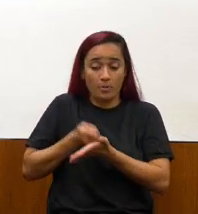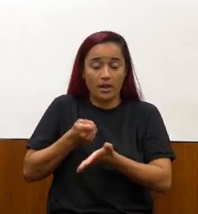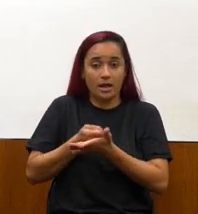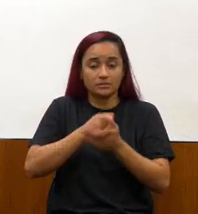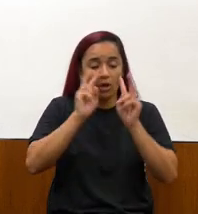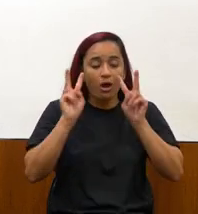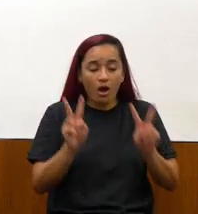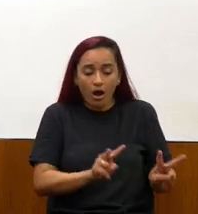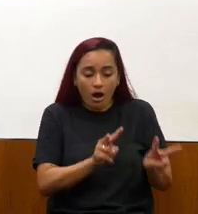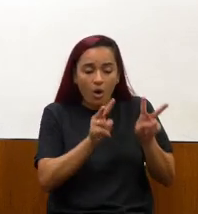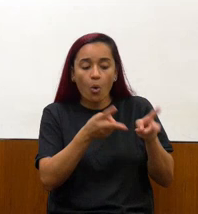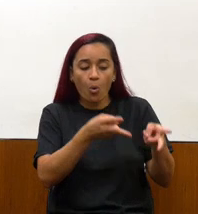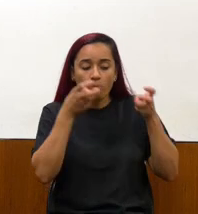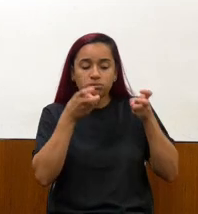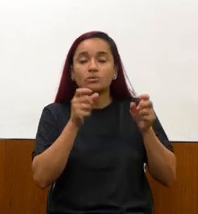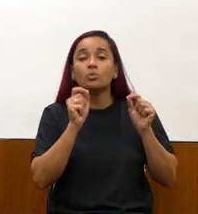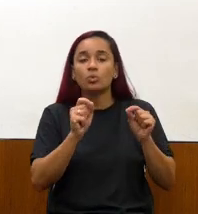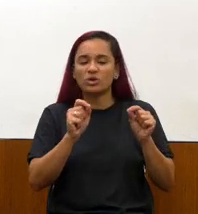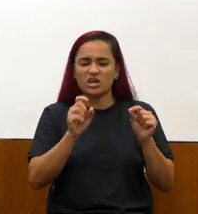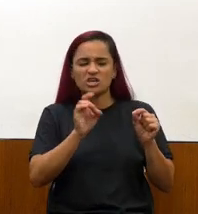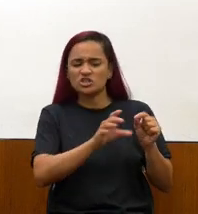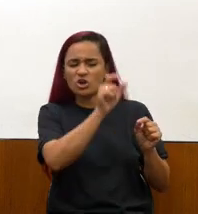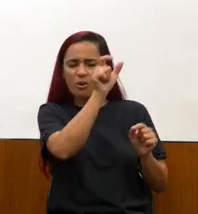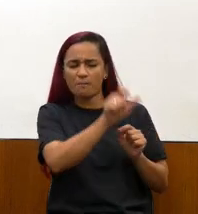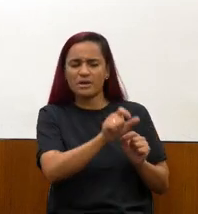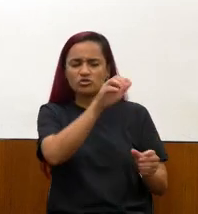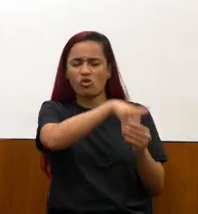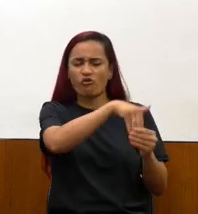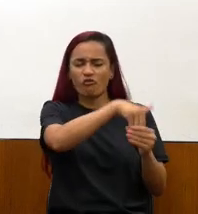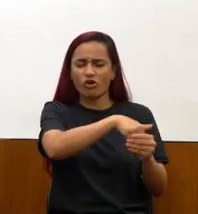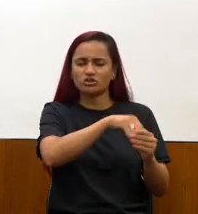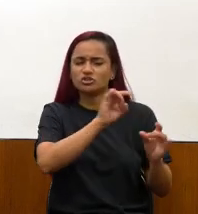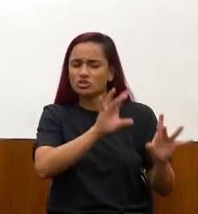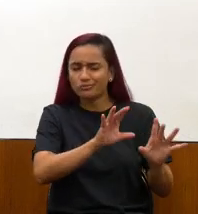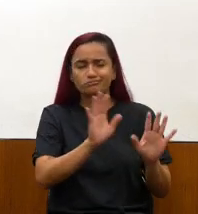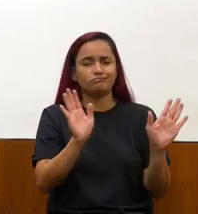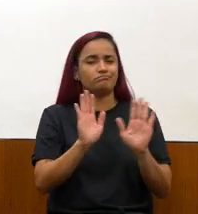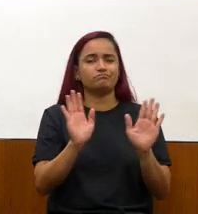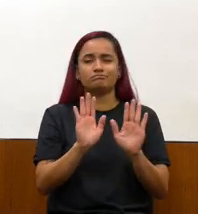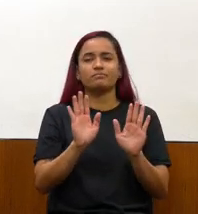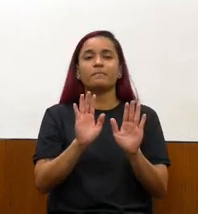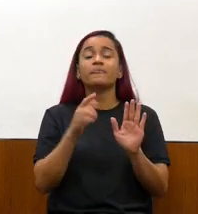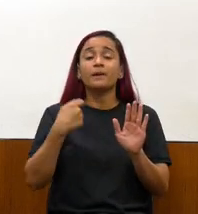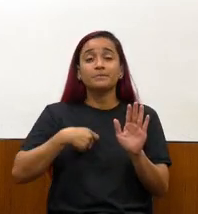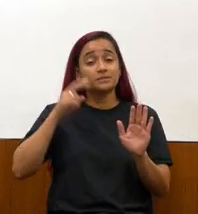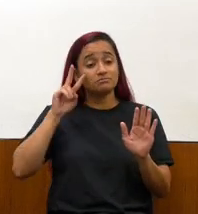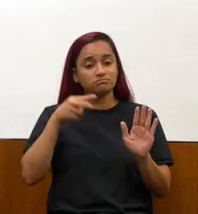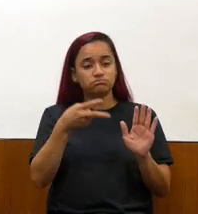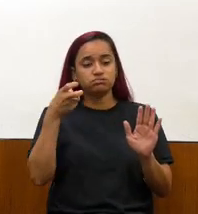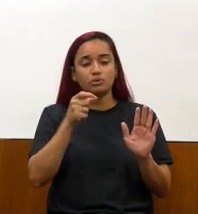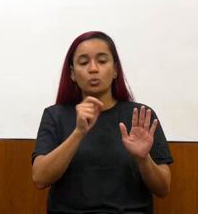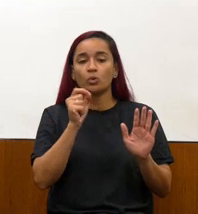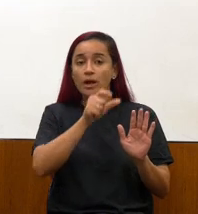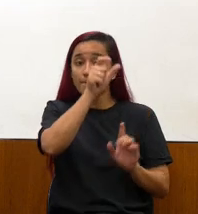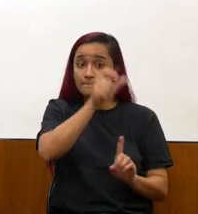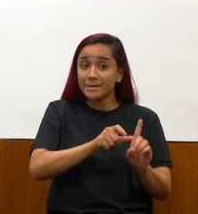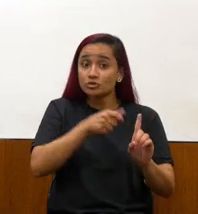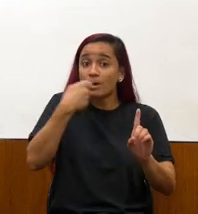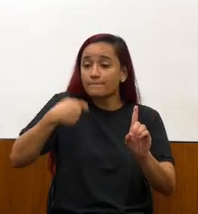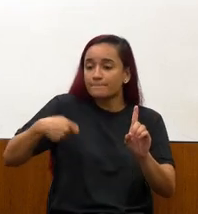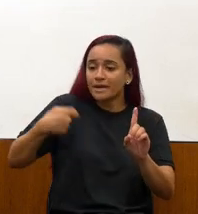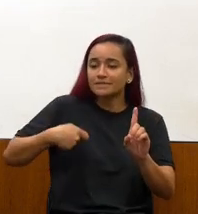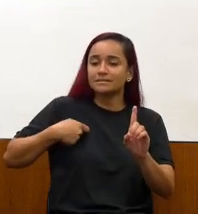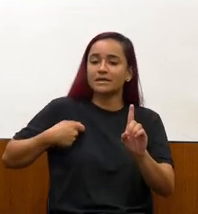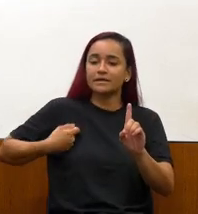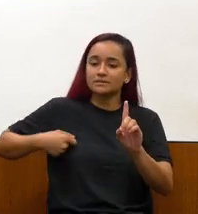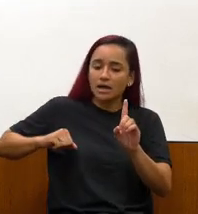pessoas enquanto eleitores ou quanto potenciais eleitores, mas sim como pessoas que estão ali precisando de atendimento e estão ali precisando